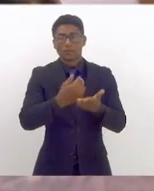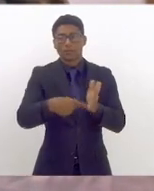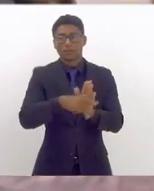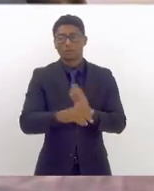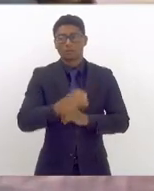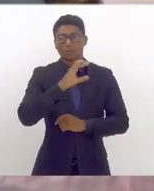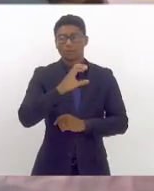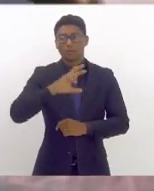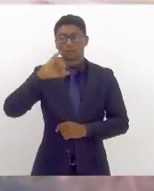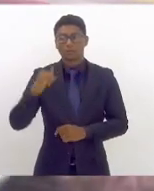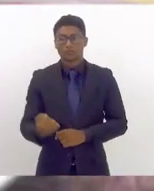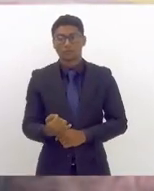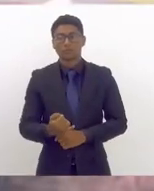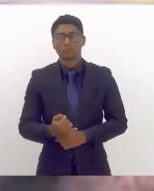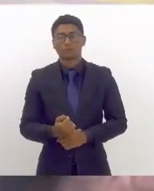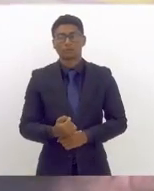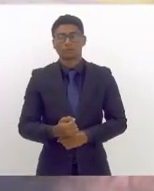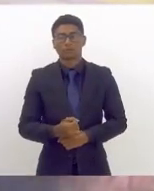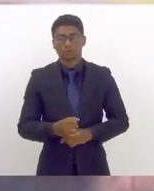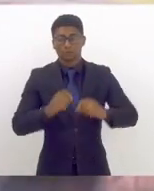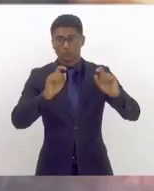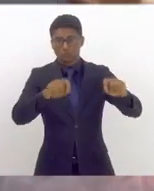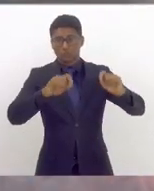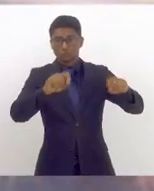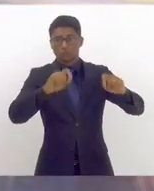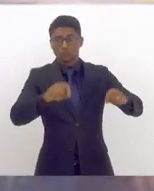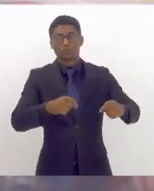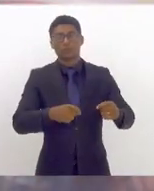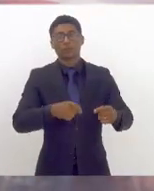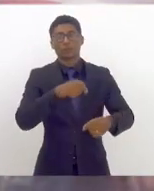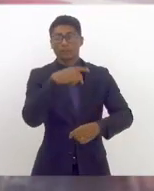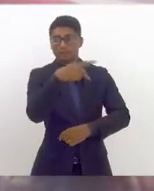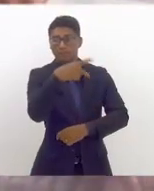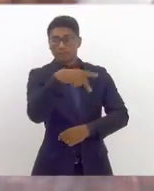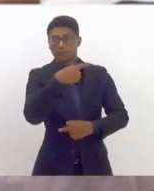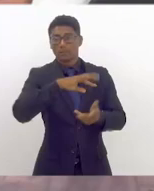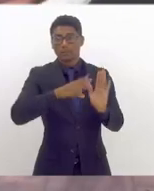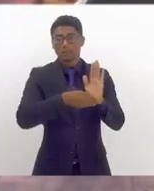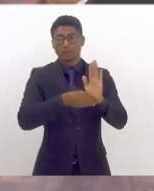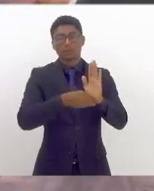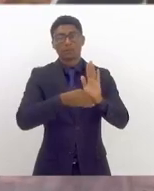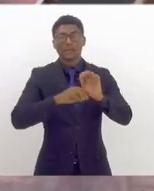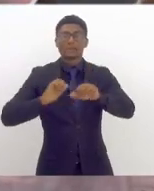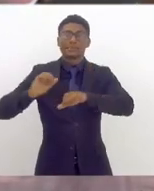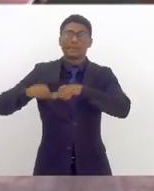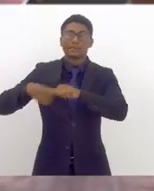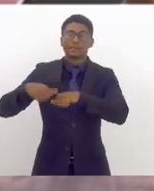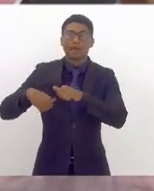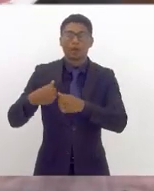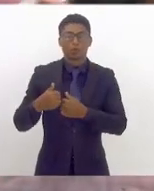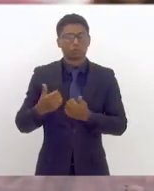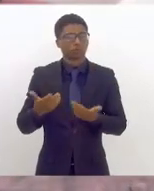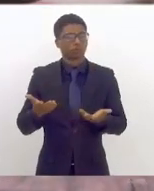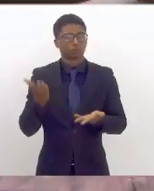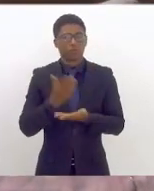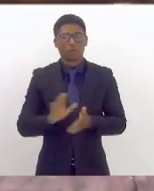tá dizendo Presidente é que a emenda dela acaba com a transição aí não